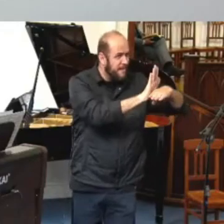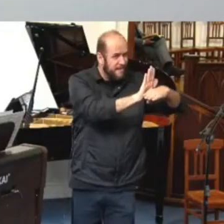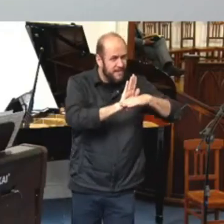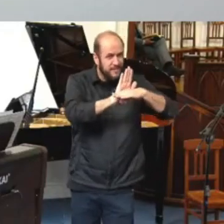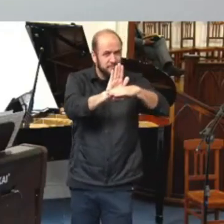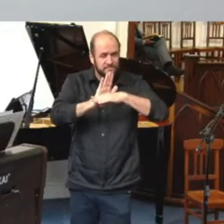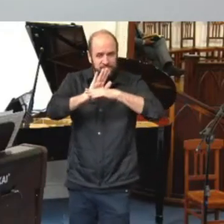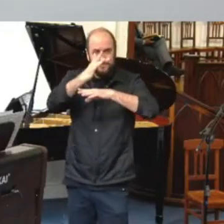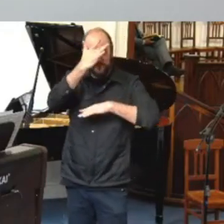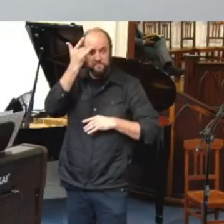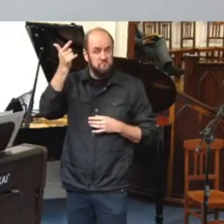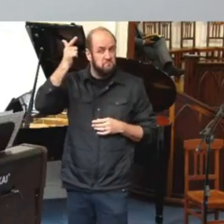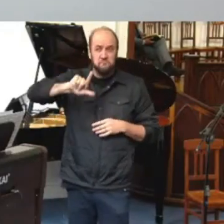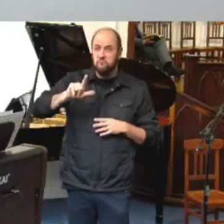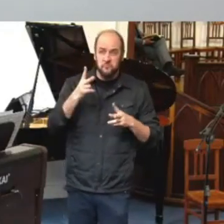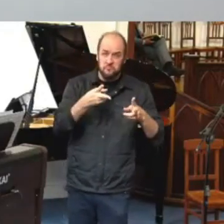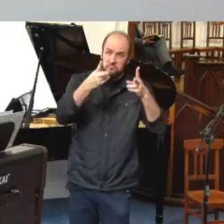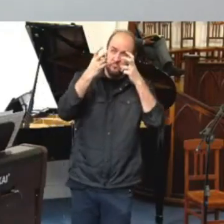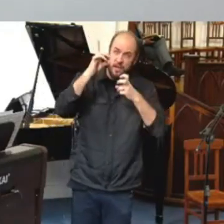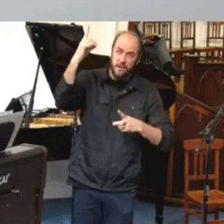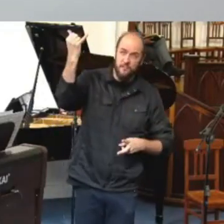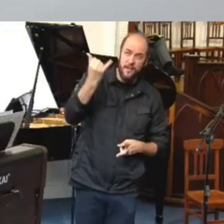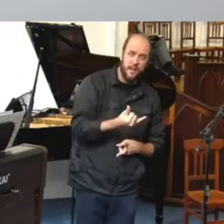entender a voz de Deus.